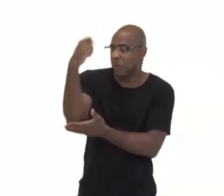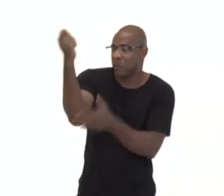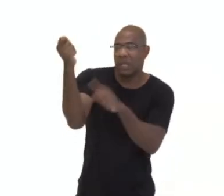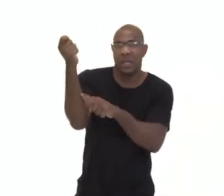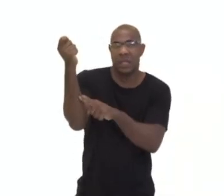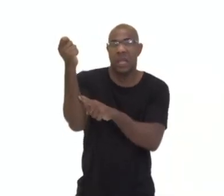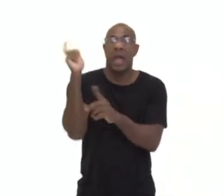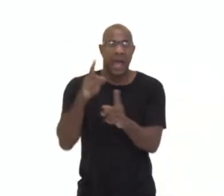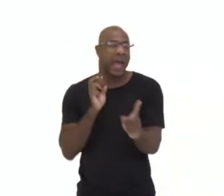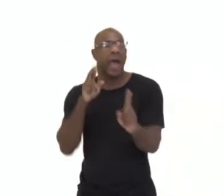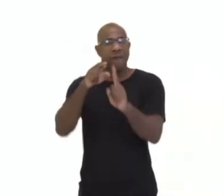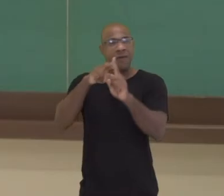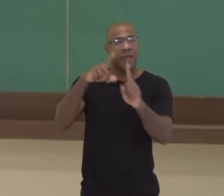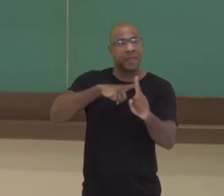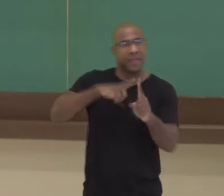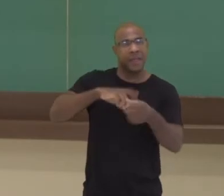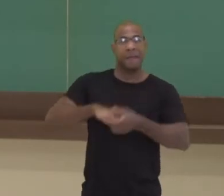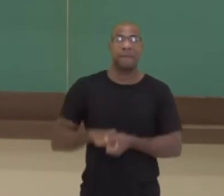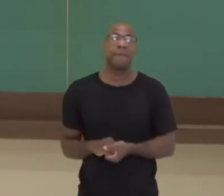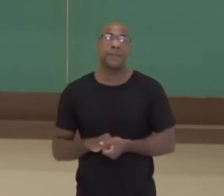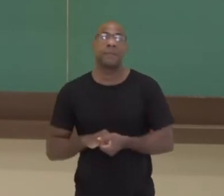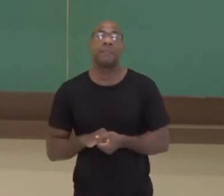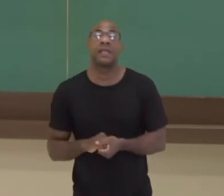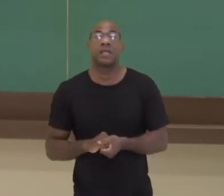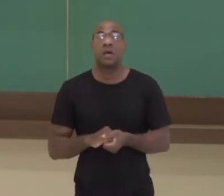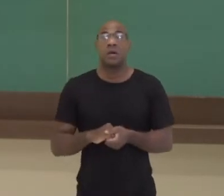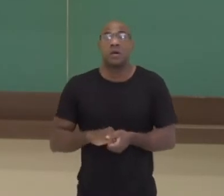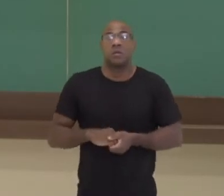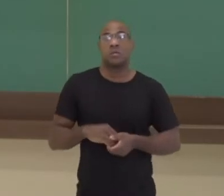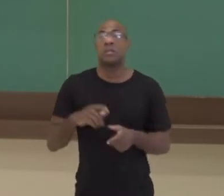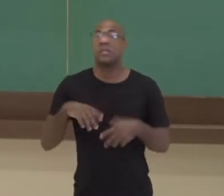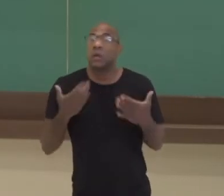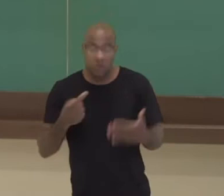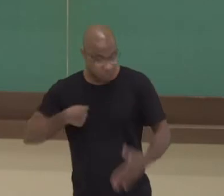ponto de referência. Traçá-la, para